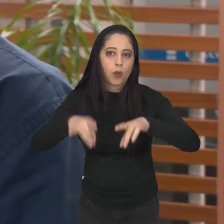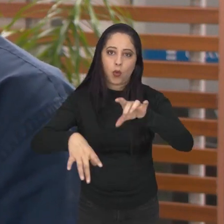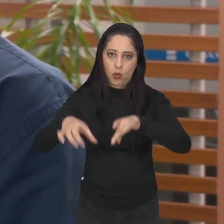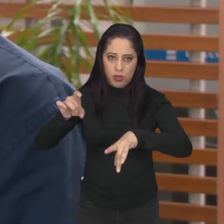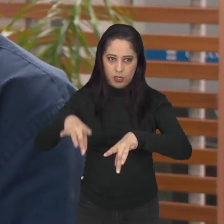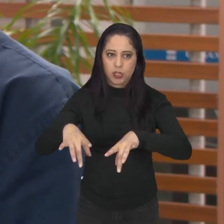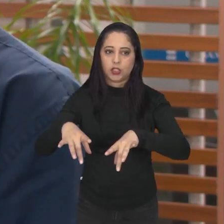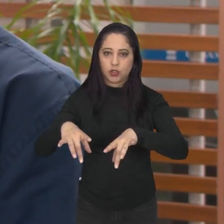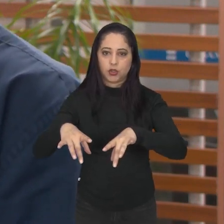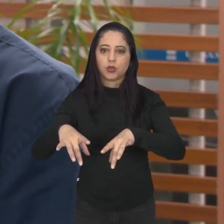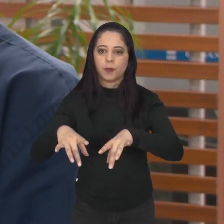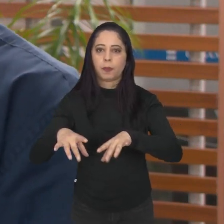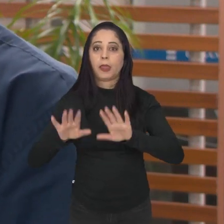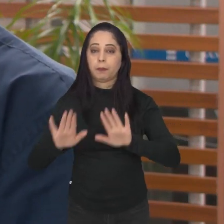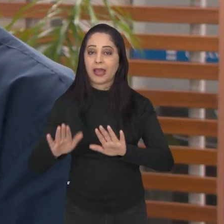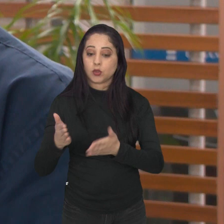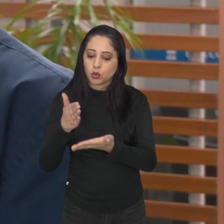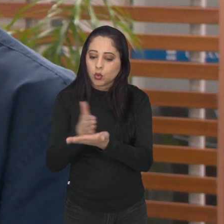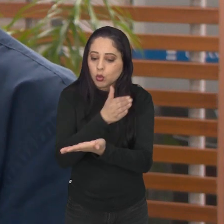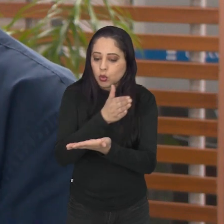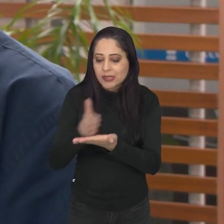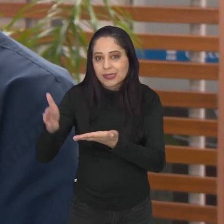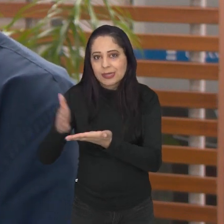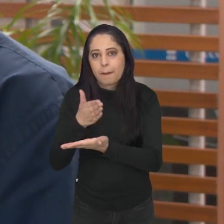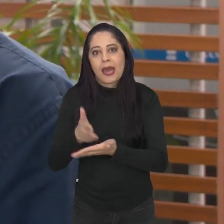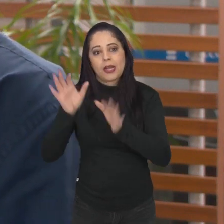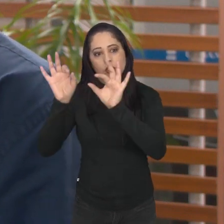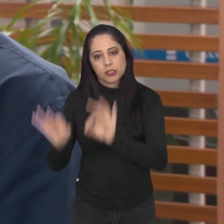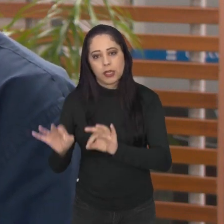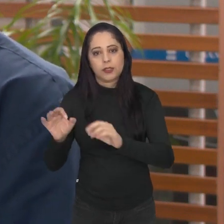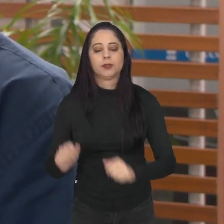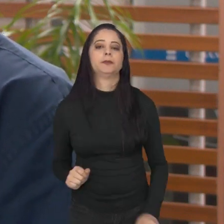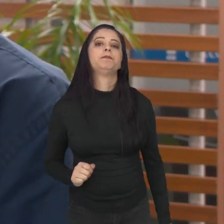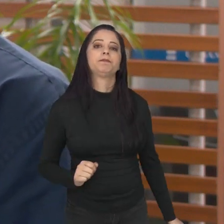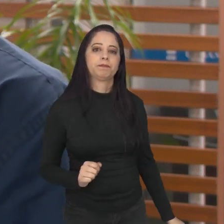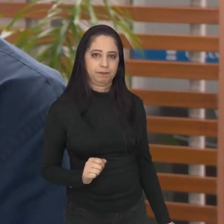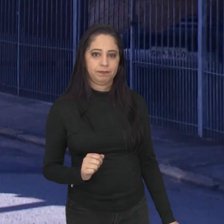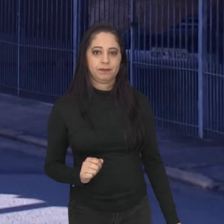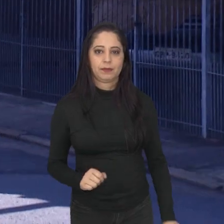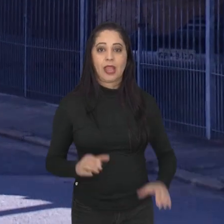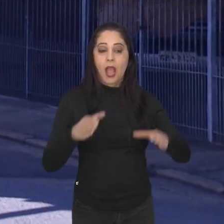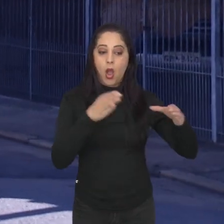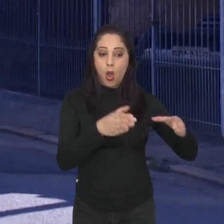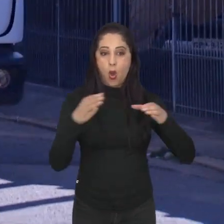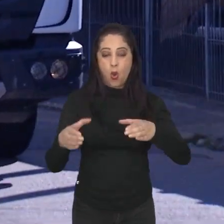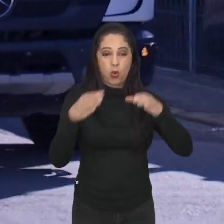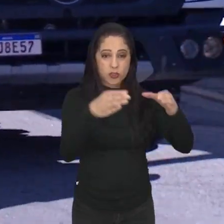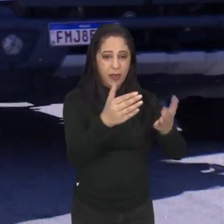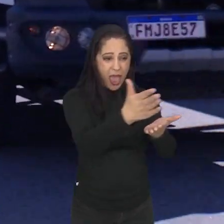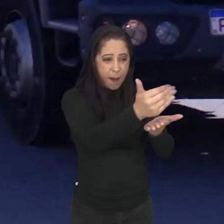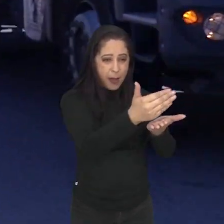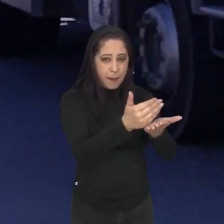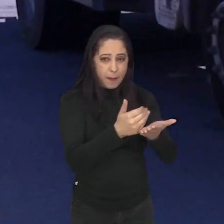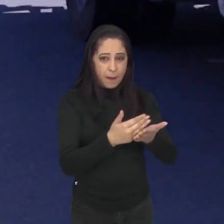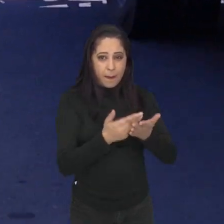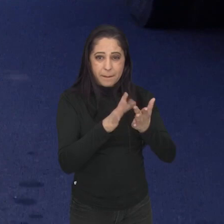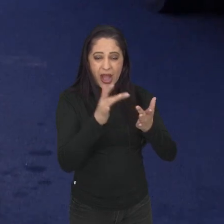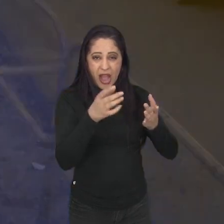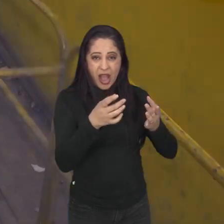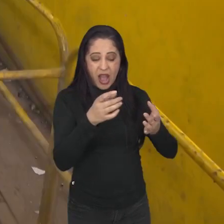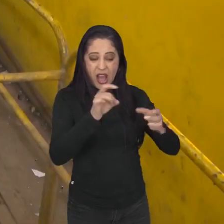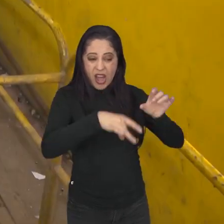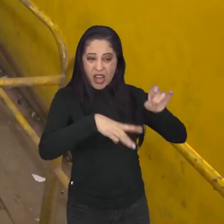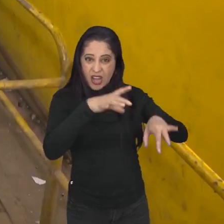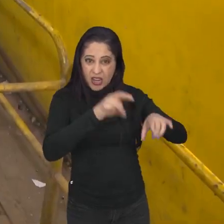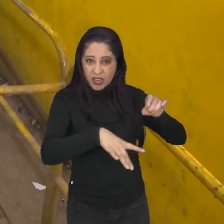é são todas de alguma forma destinadas é ambientalmente corretas Mas o recolhimento feito nos bairros é